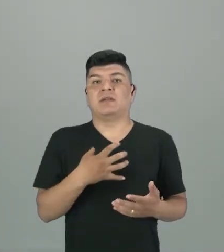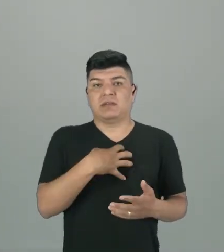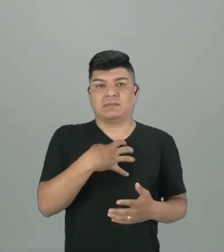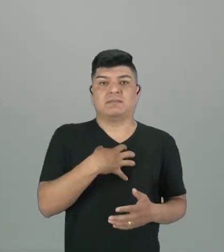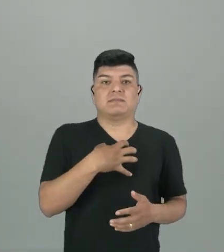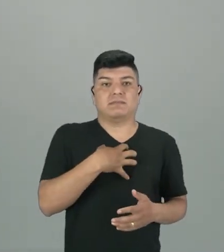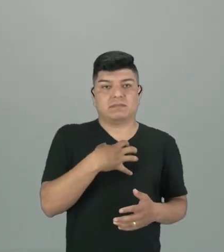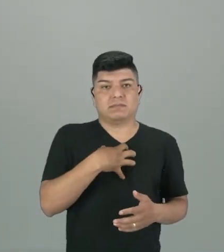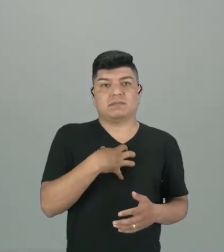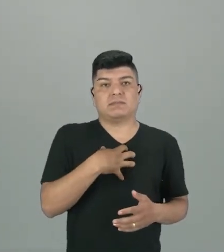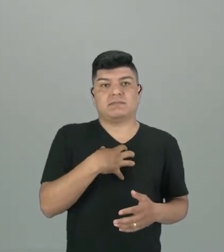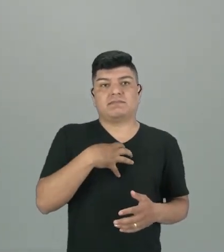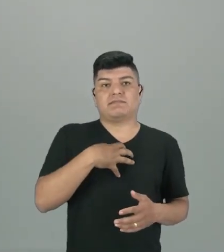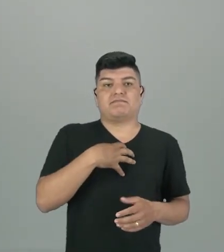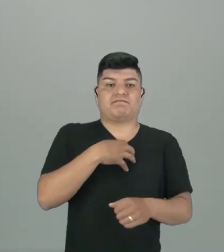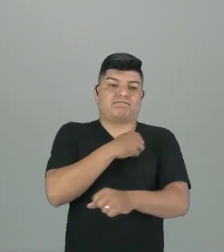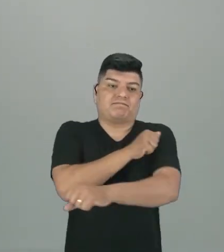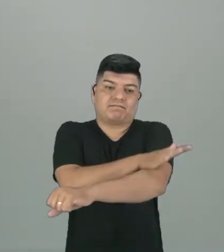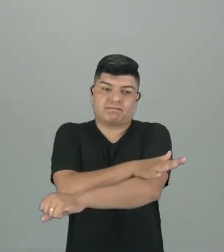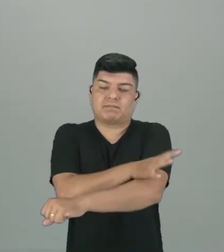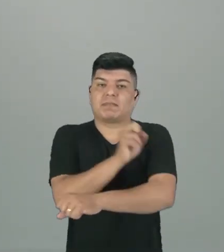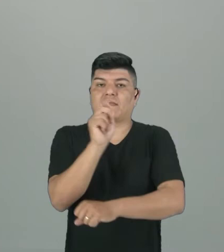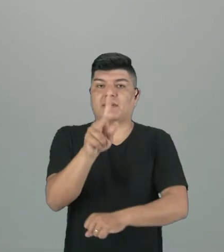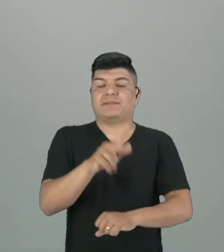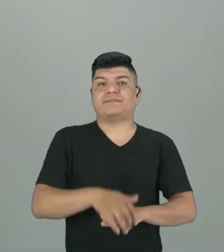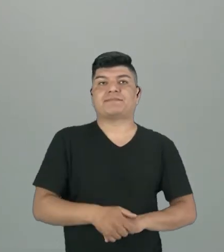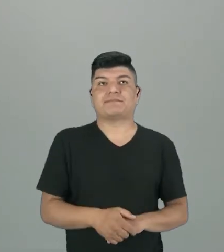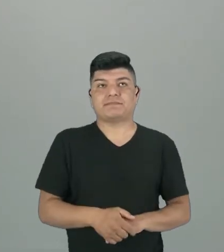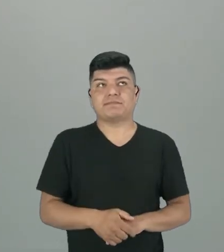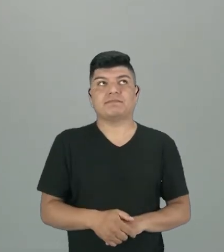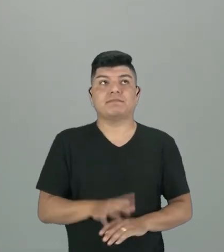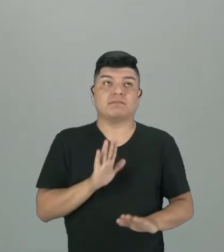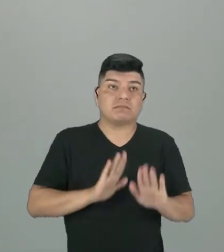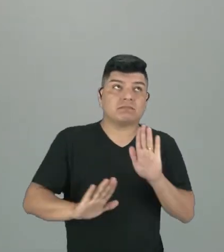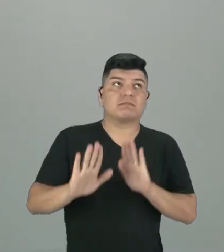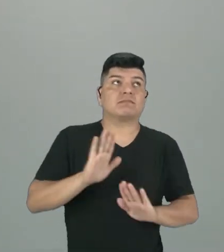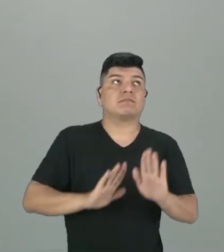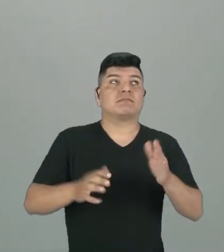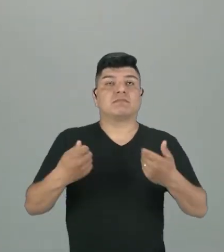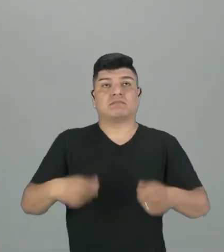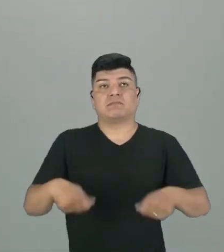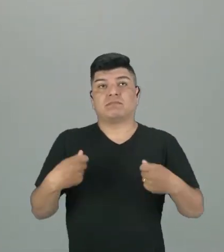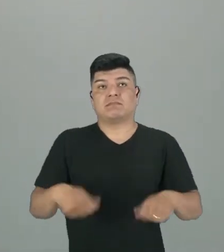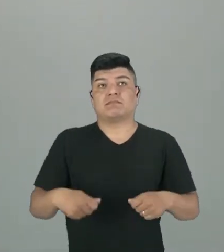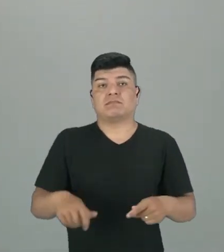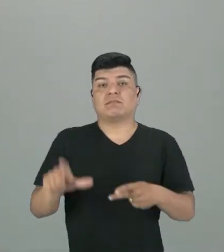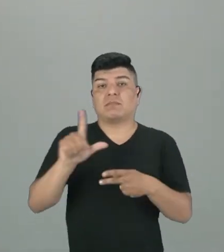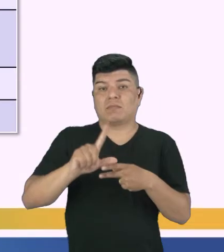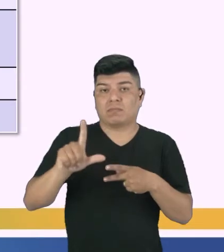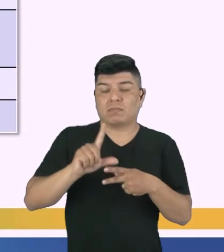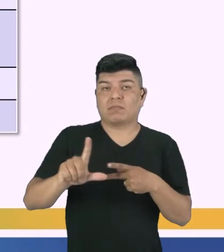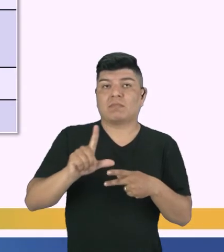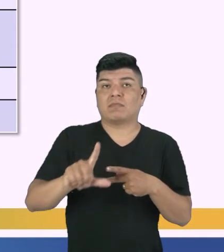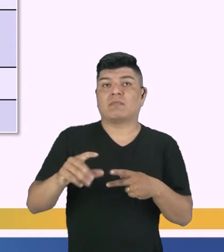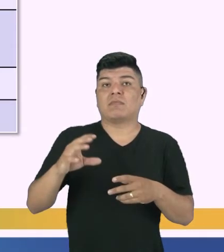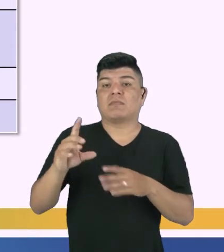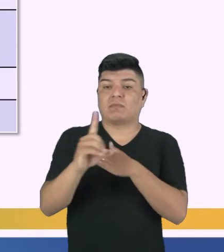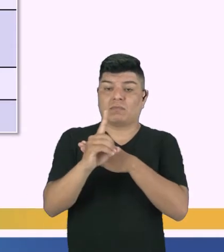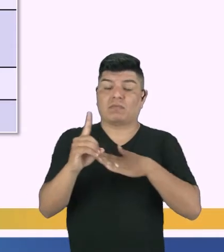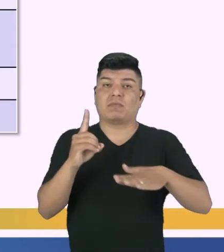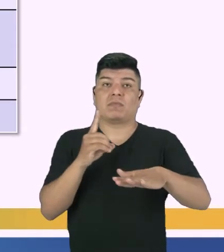ser racial. Ok? Então a gente tem que ter cuidado com isso. Pluralidade no sentido